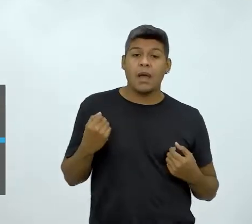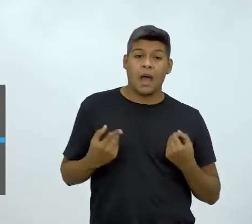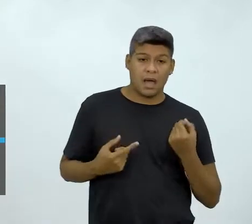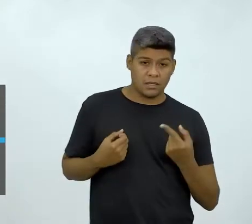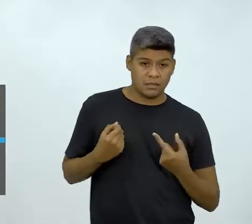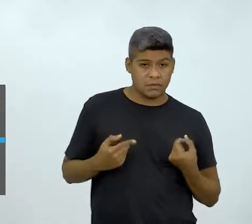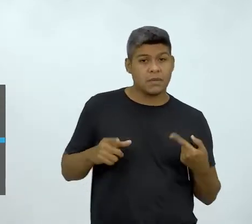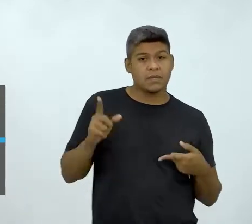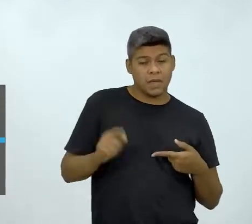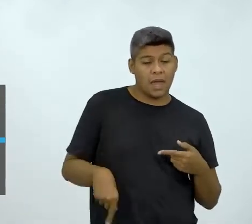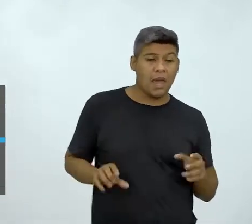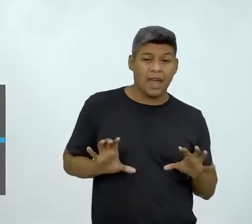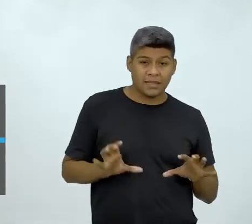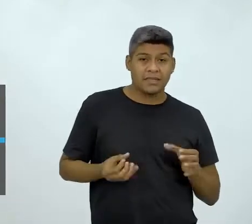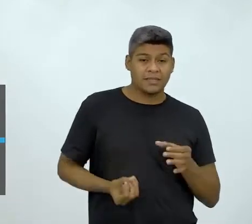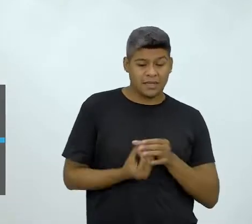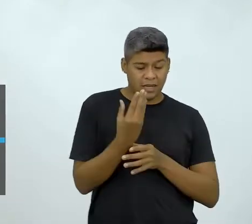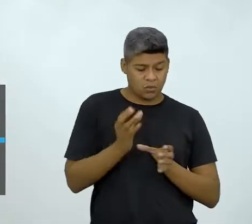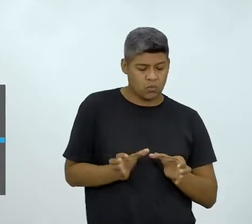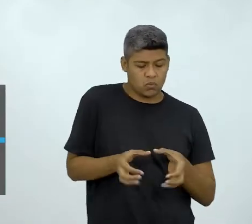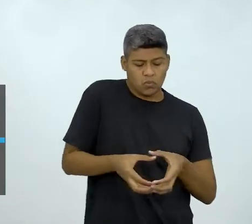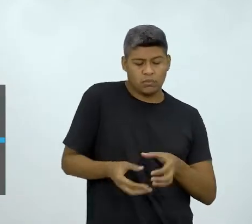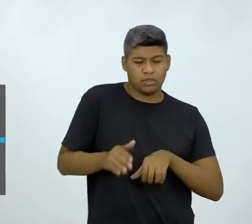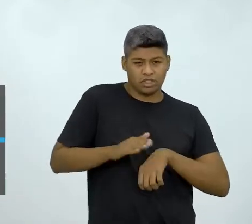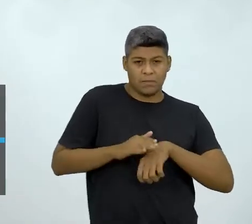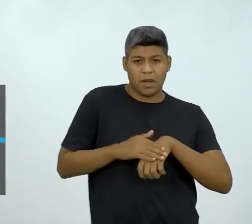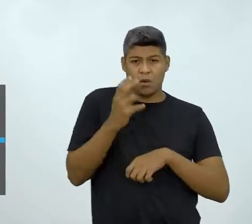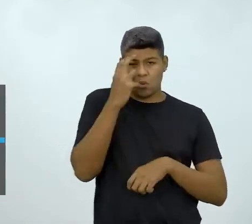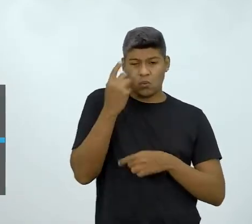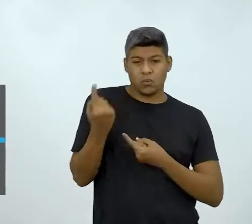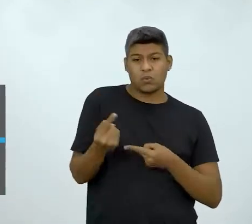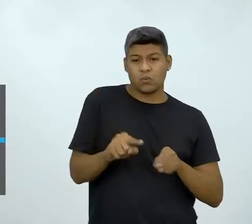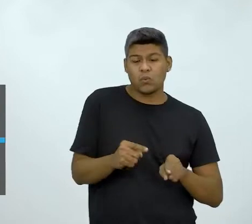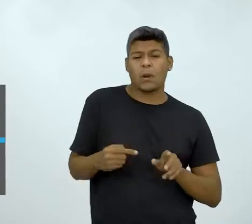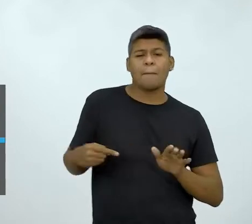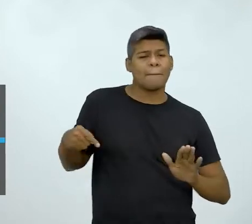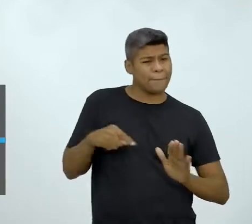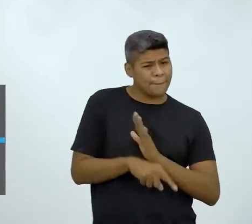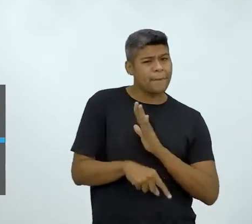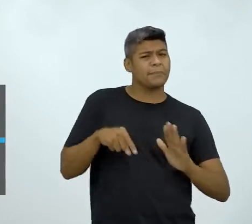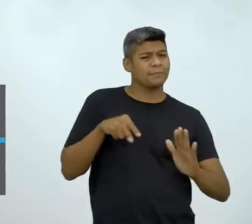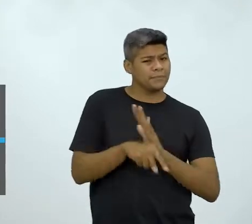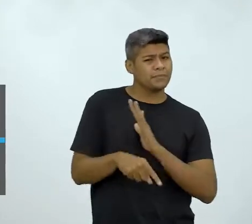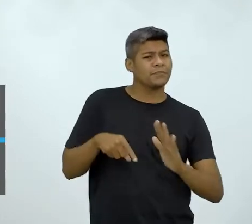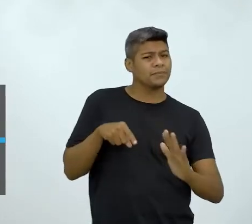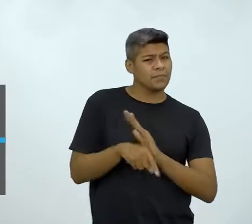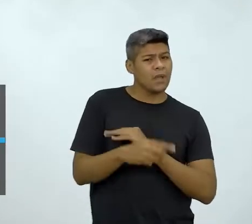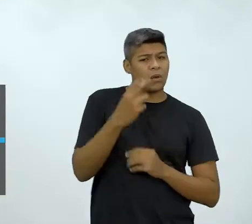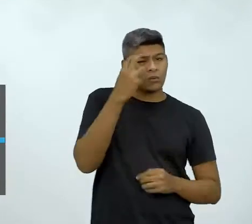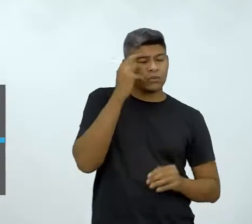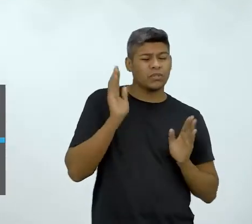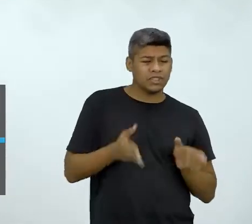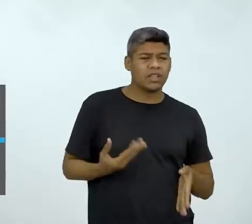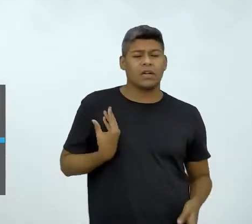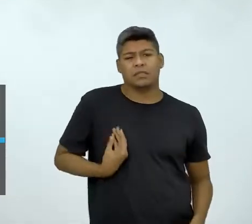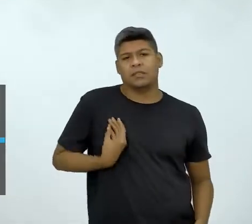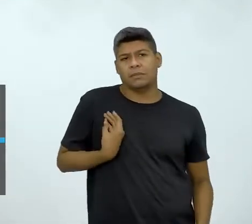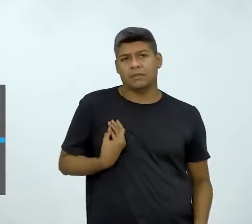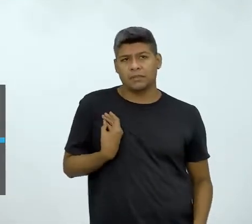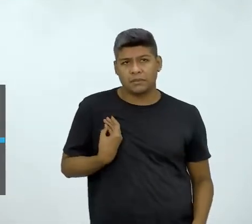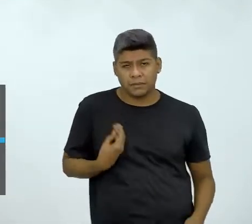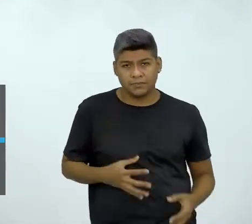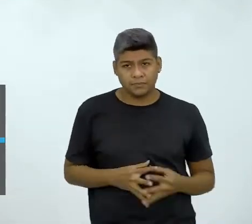é desse ponto que nascem esses movimentos de contracultura para justamente questionar essa cultura já estabelecida,